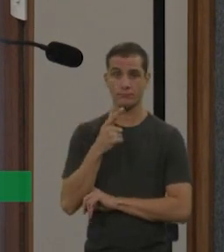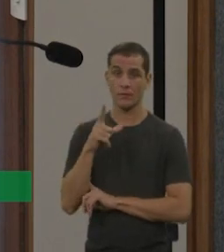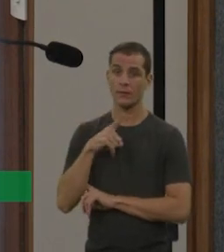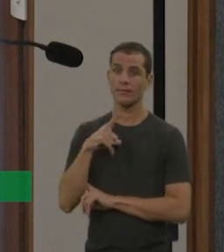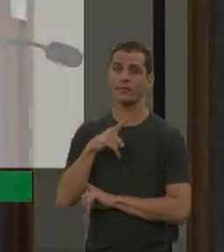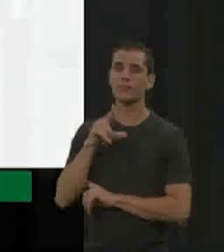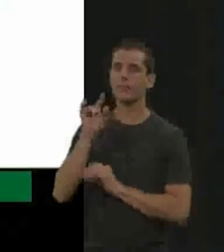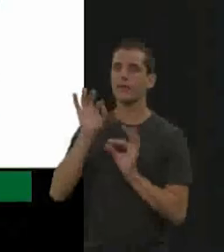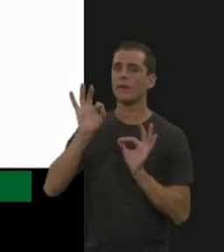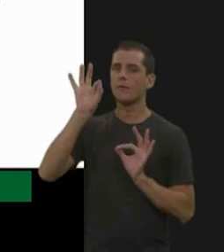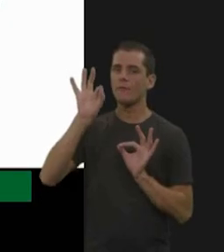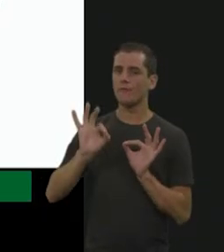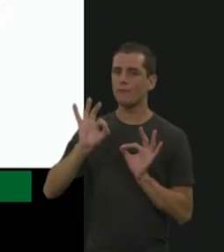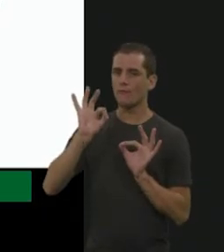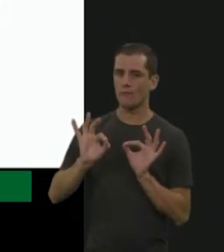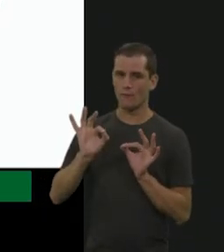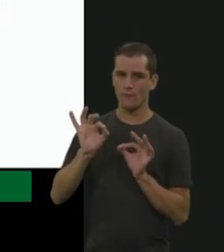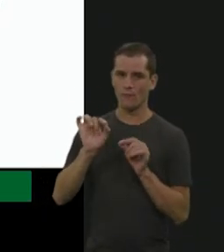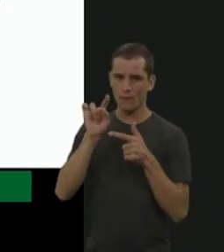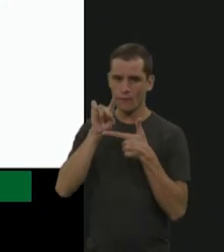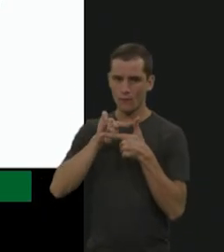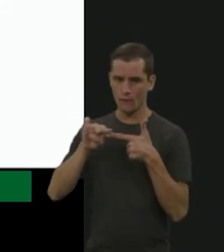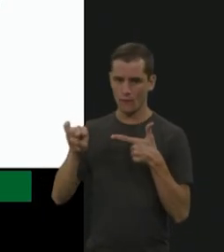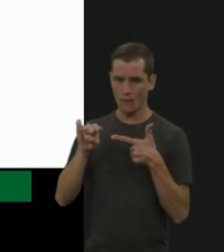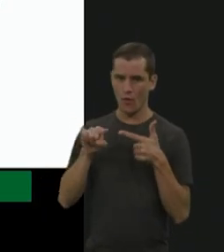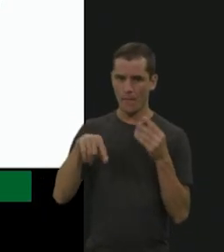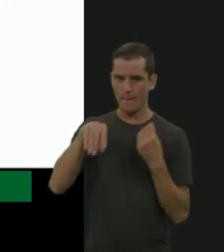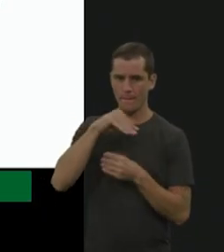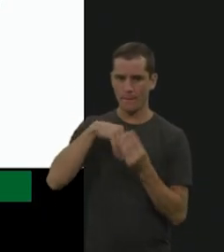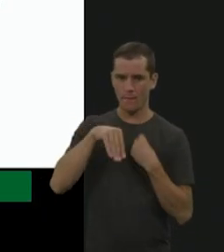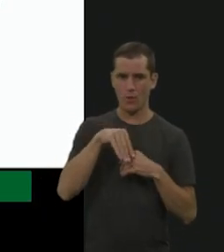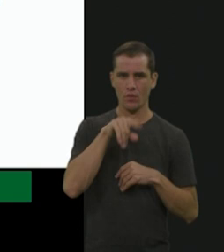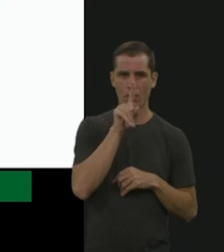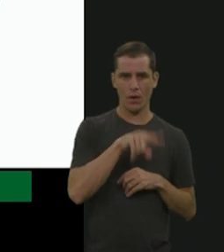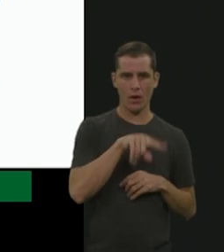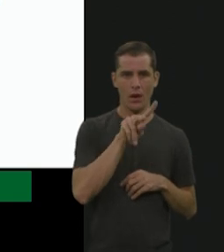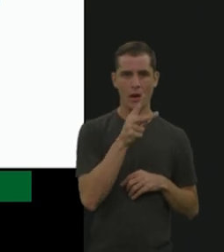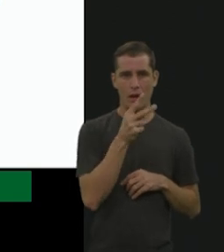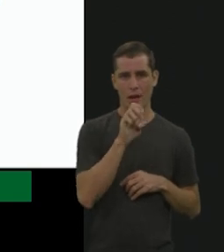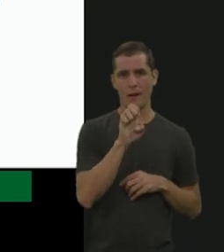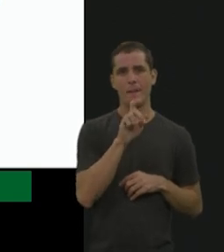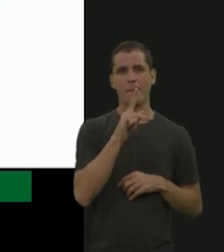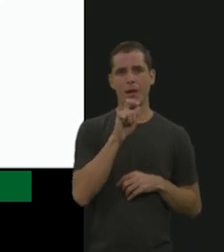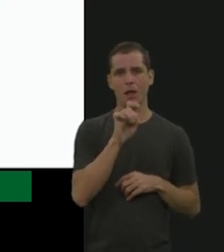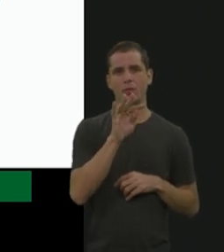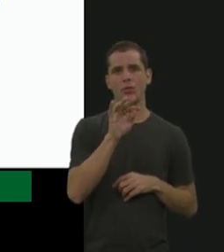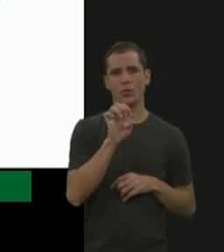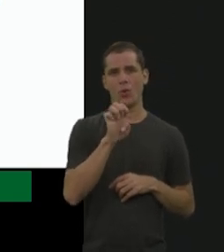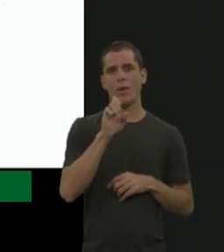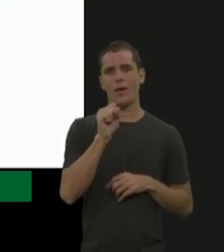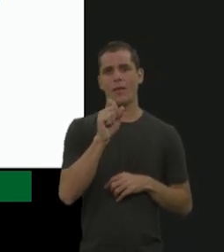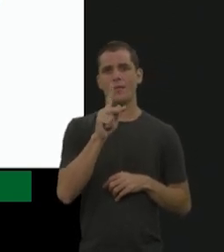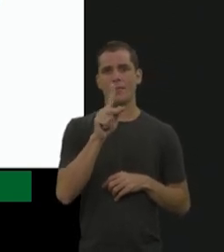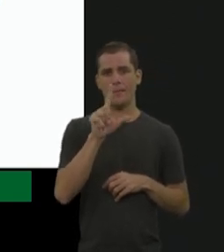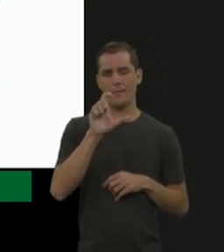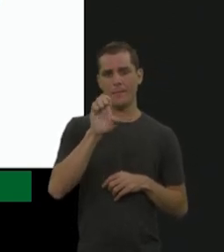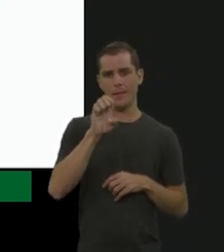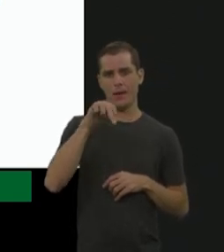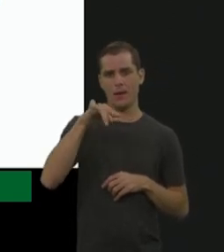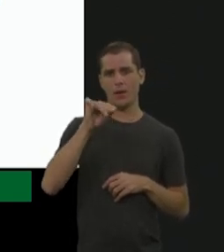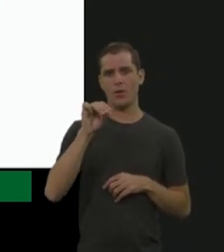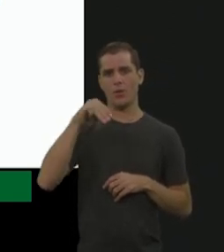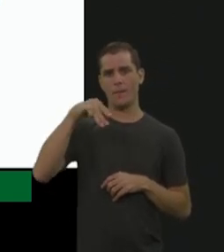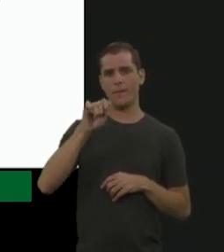né? Que também tem hepatite pleno, doença pulmonar, mas tem muita dislipidemia, manifestações do sistema